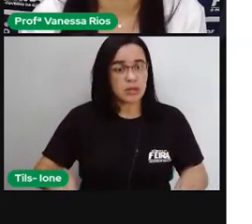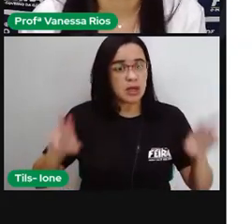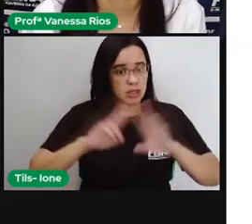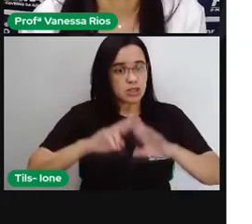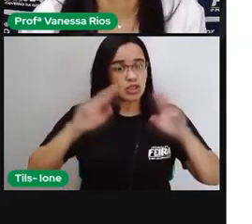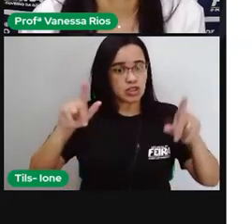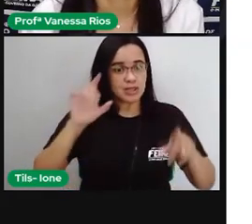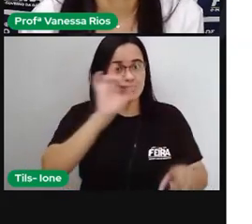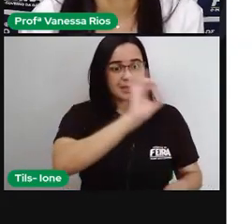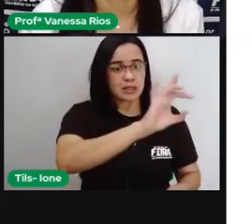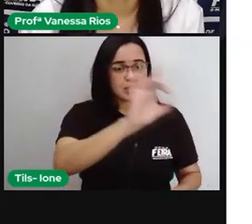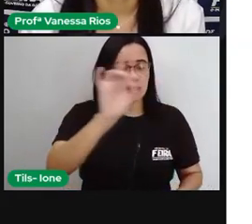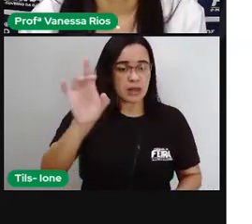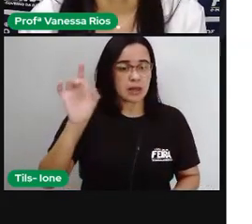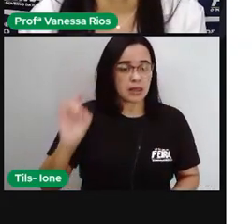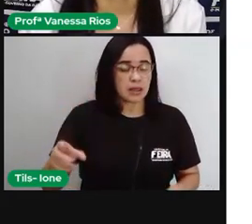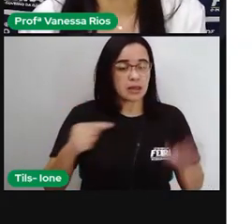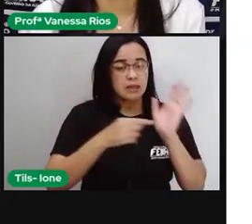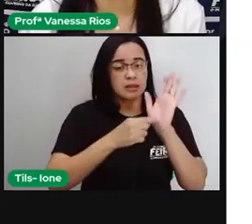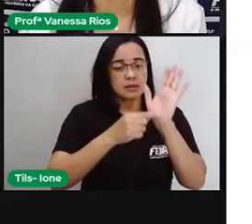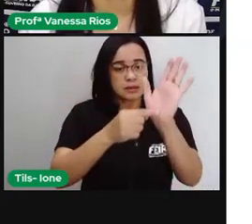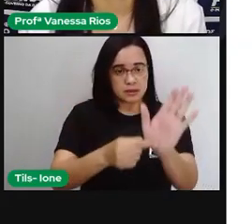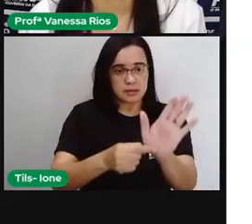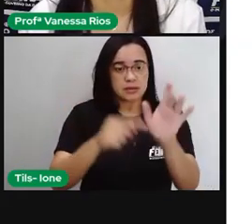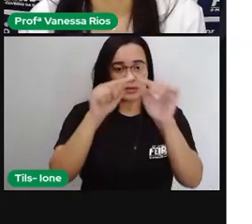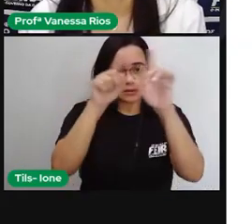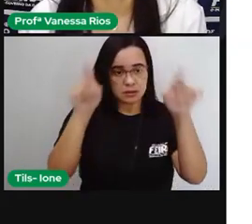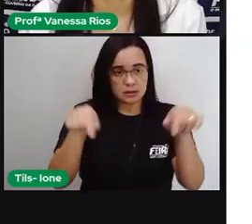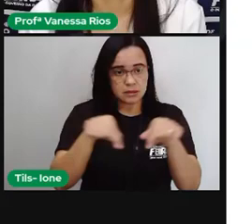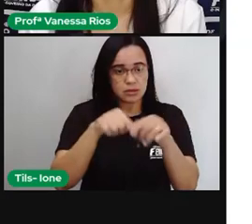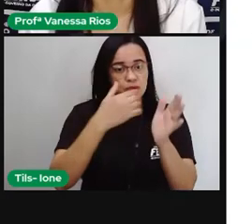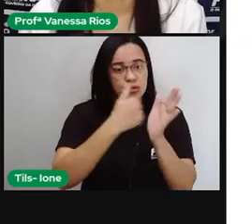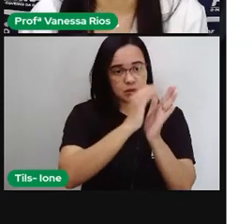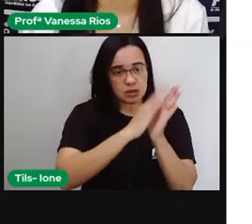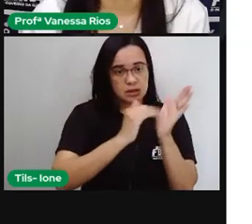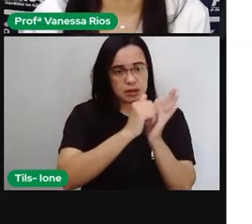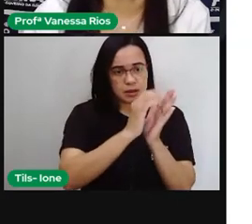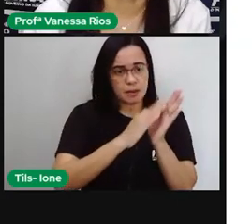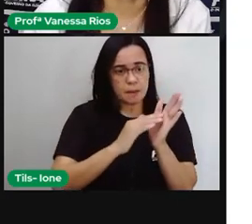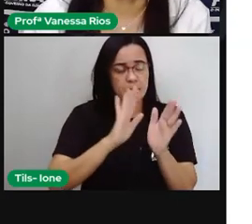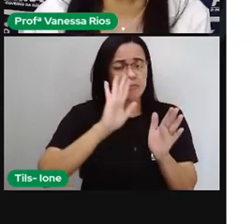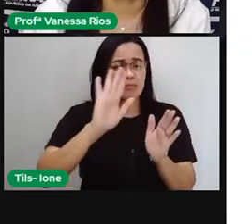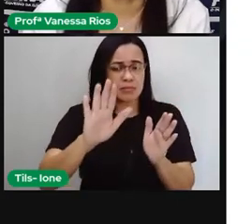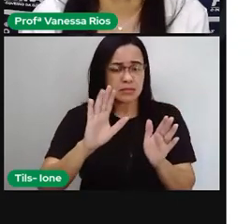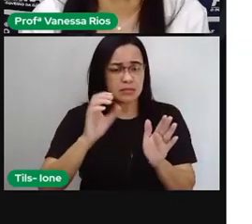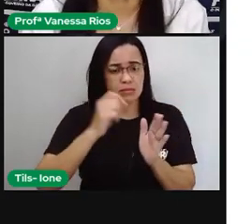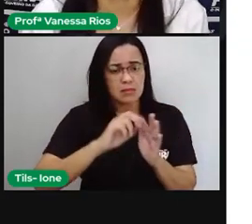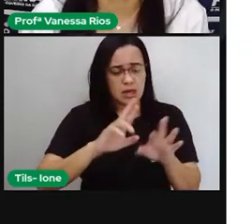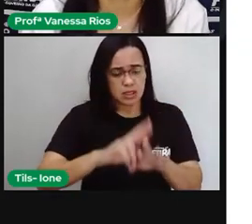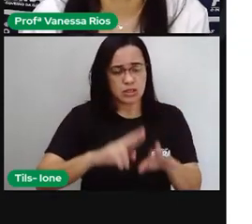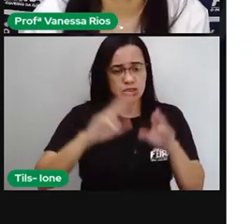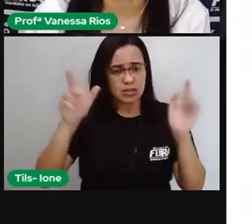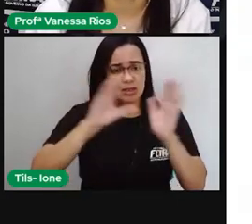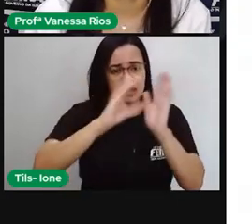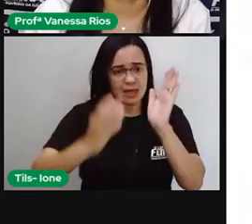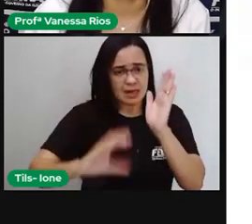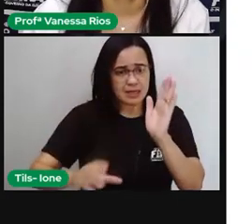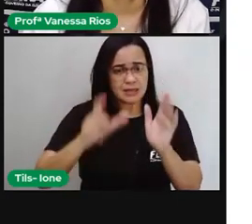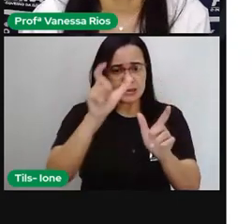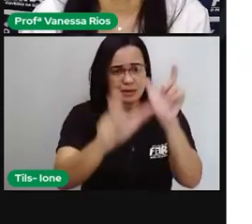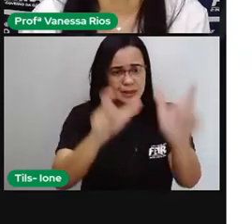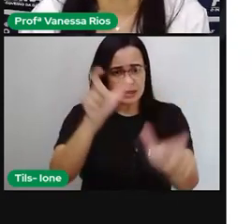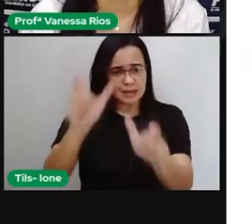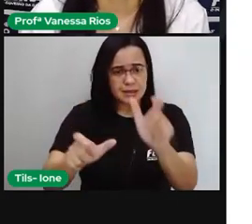rosto representado na pintura. Mas a gente sabe que as diferenças das características físicas trazem também